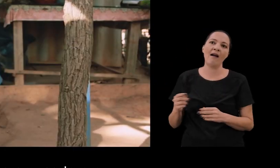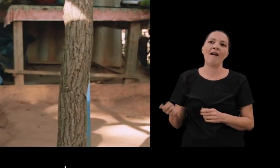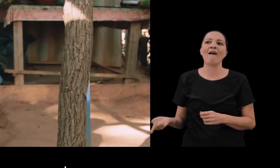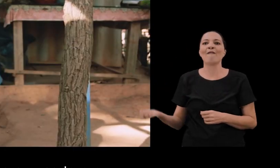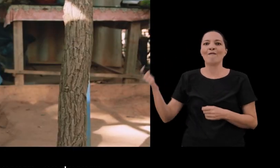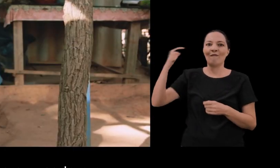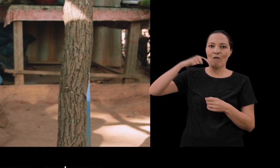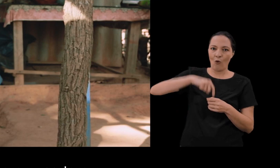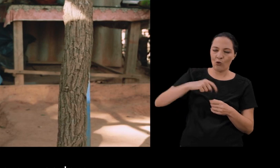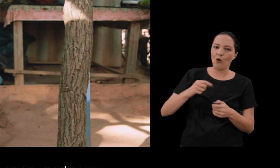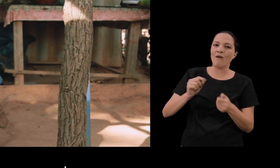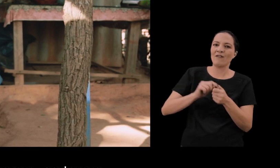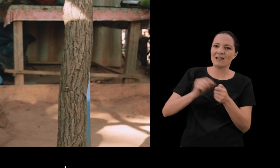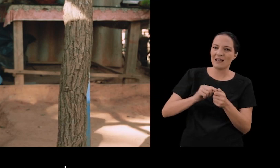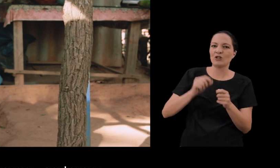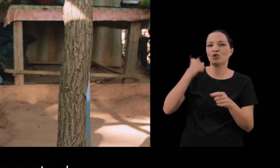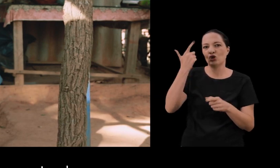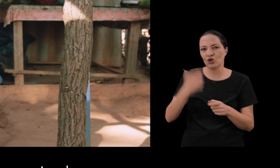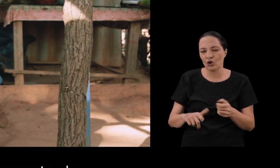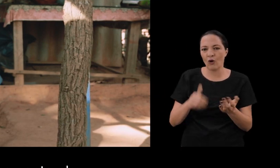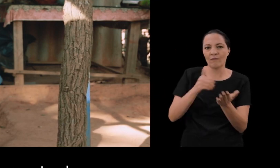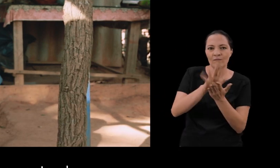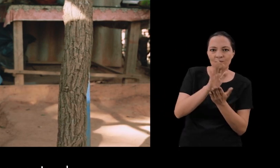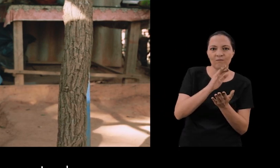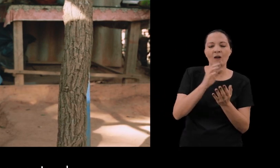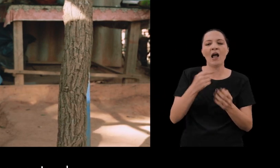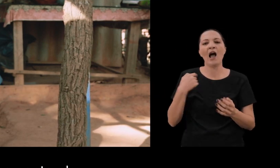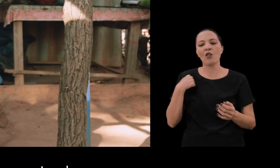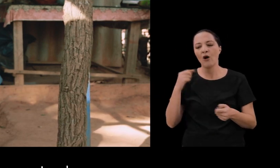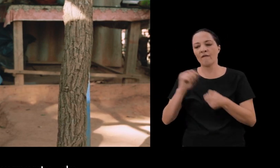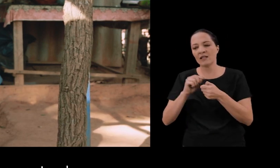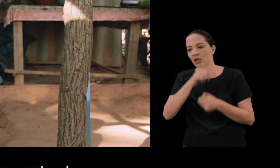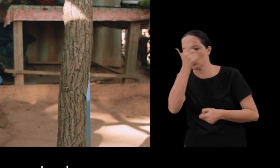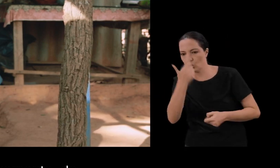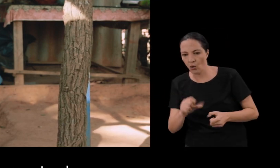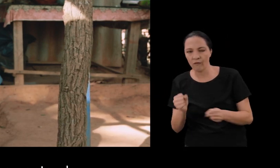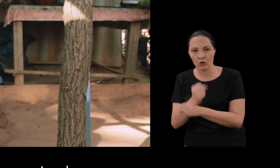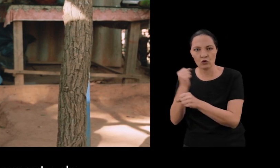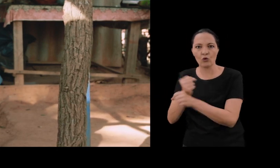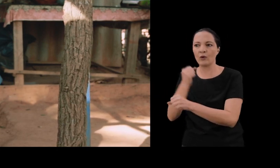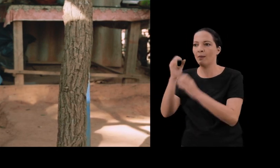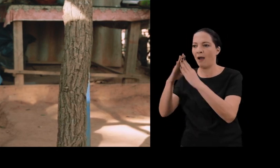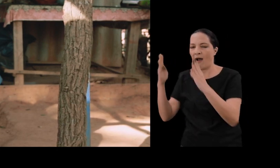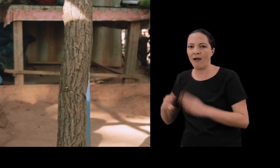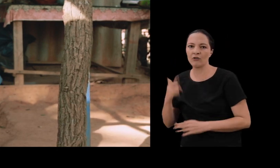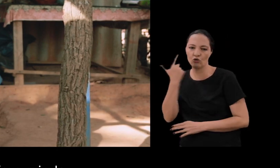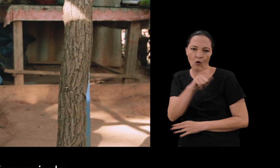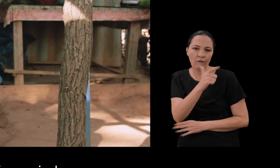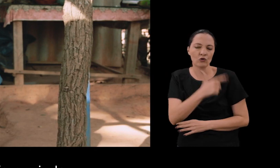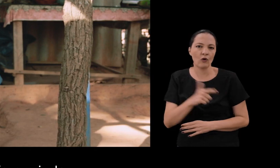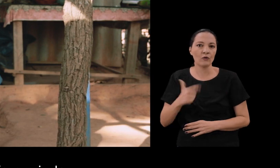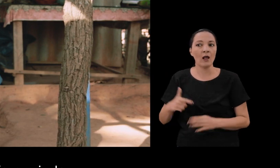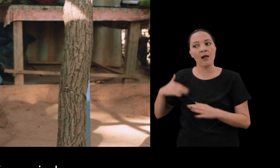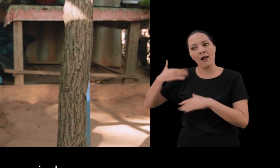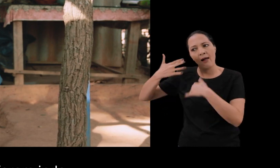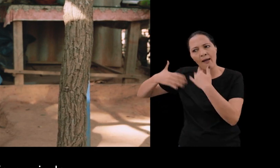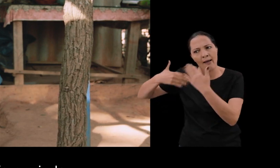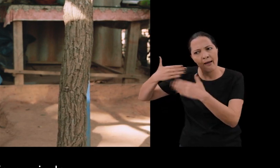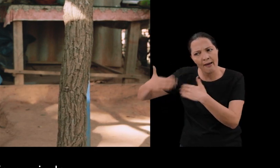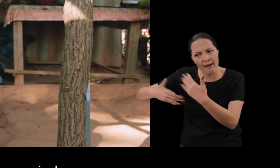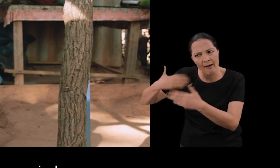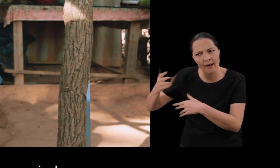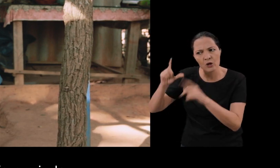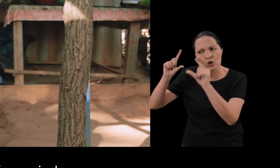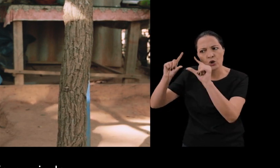arrancaram, cortaram os arames que tinha na frente e tudo. Aí a gente vinha, fazia novamente, de novo, continuava a persistir. Até que eles foram indo,